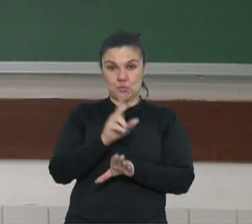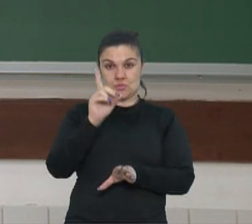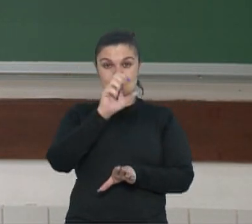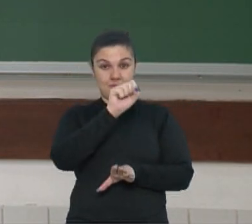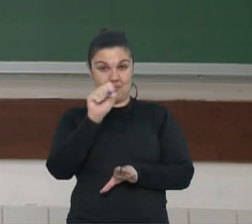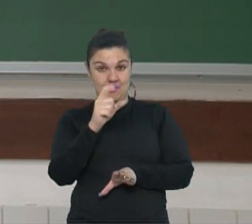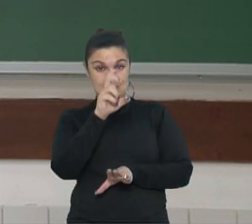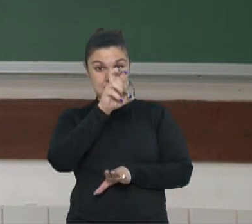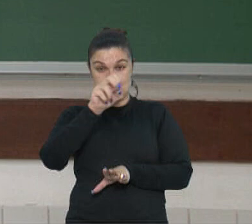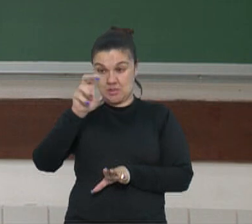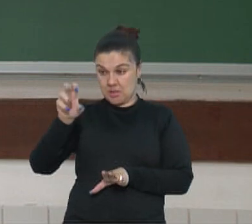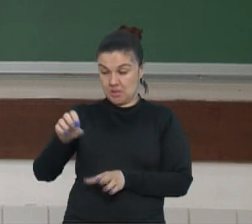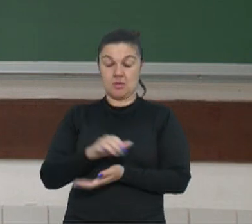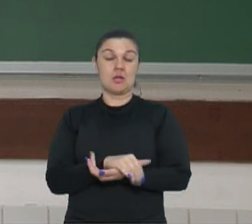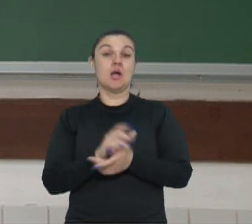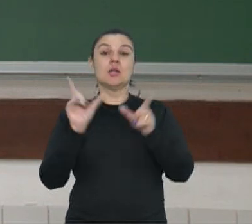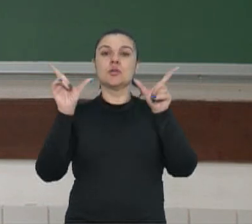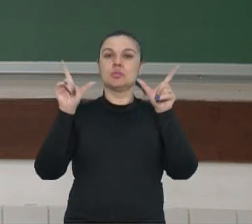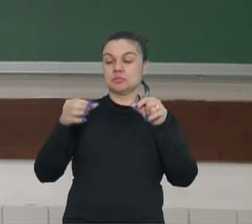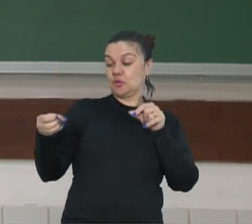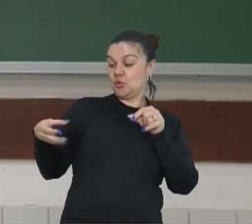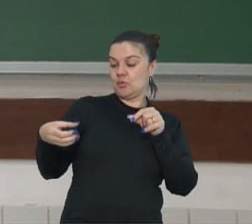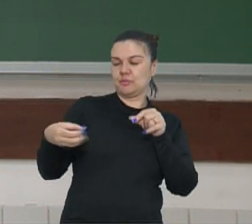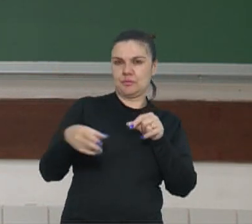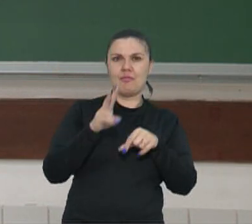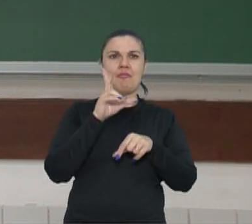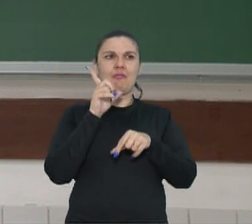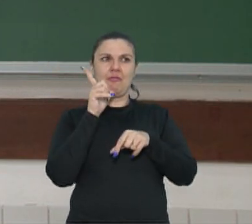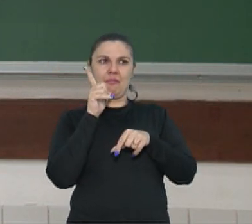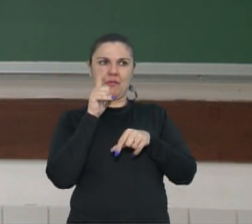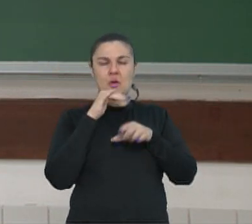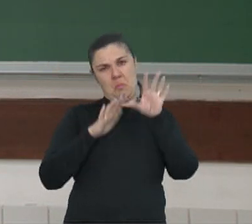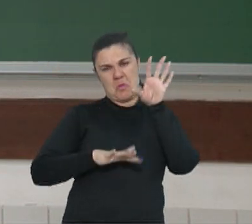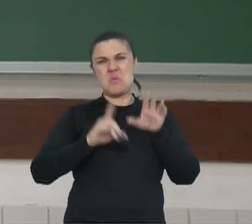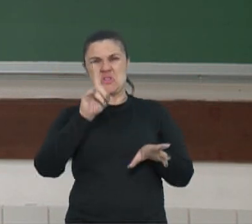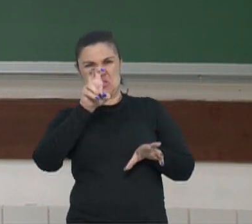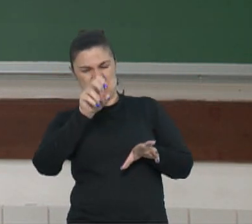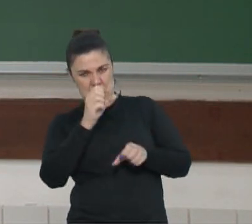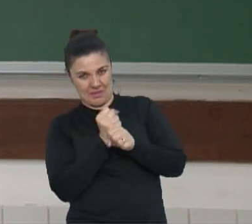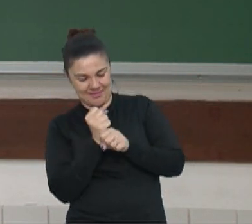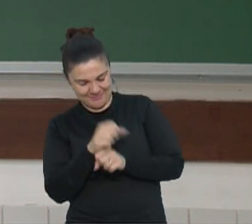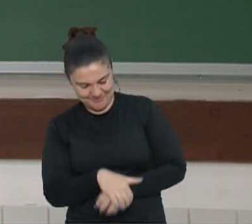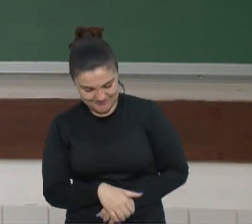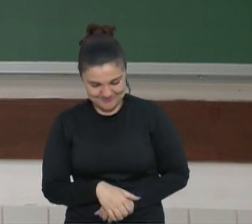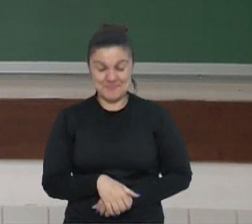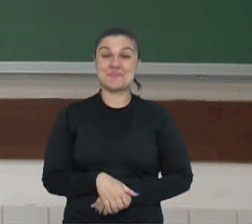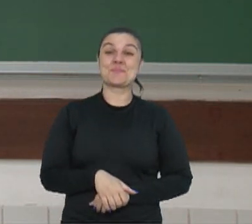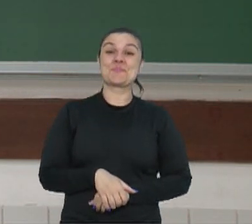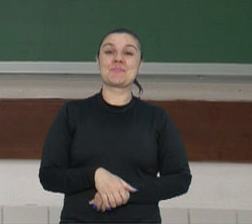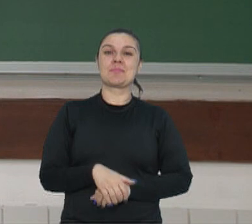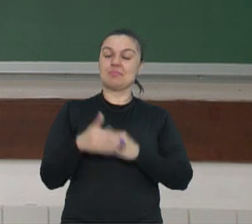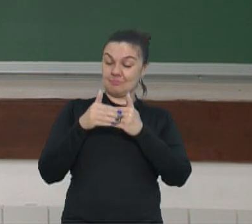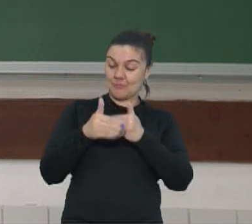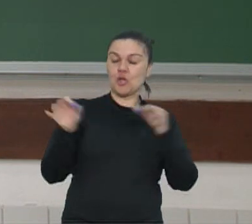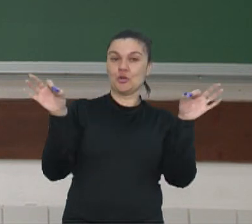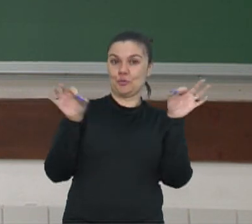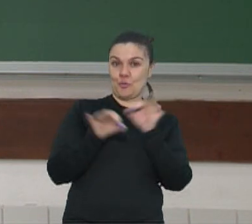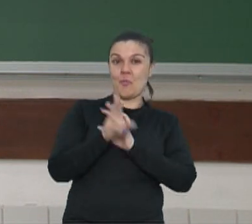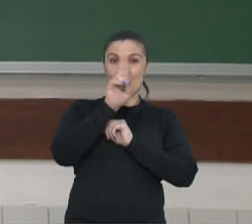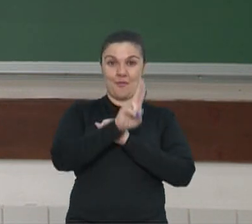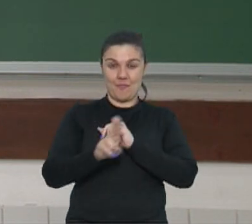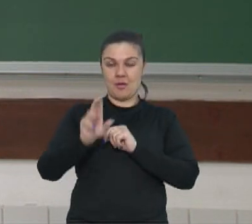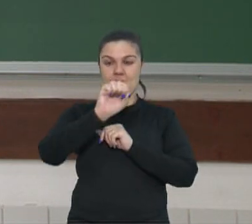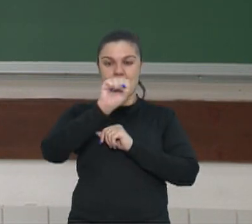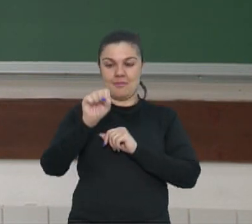S500. Conforme a frota for se atualizando, que no Brasil demora uns 150 anos, né? Aí todos vão usar S10